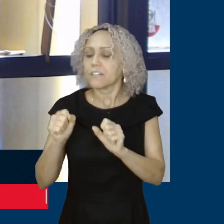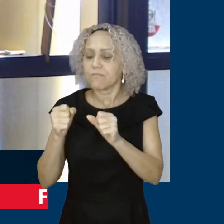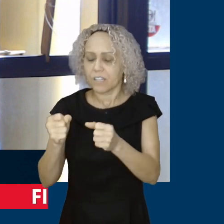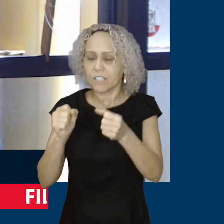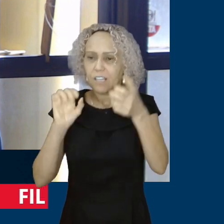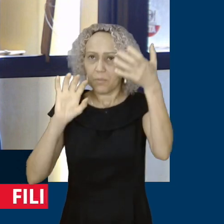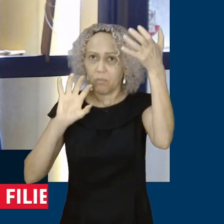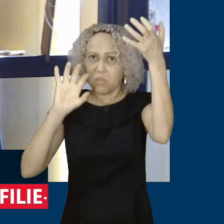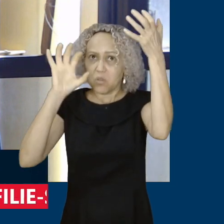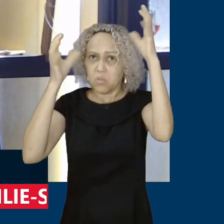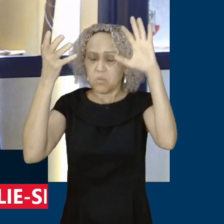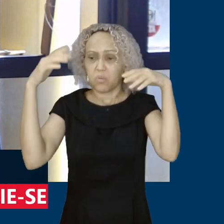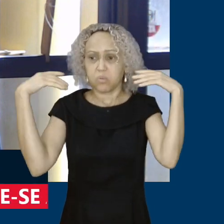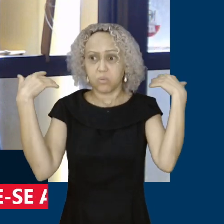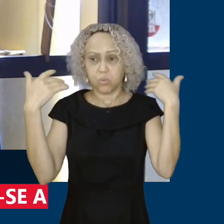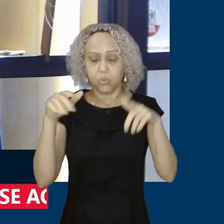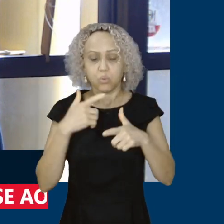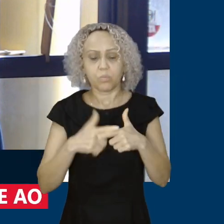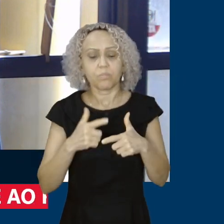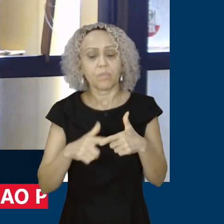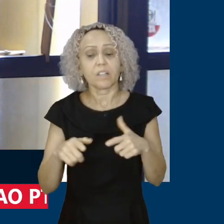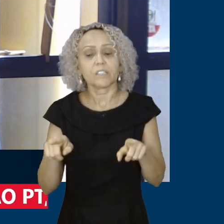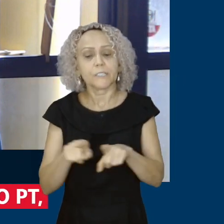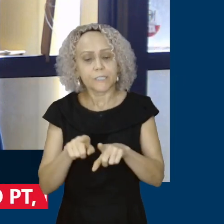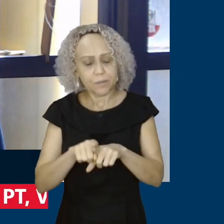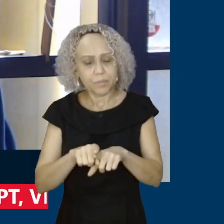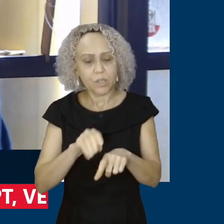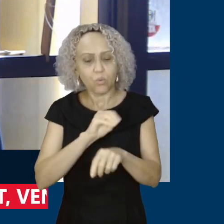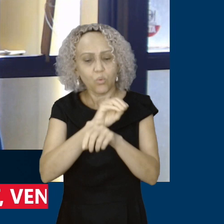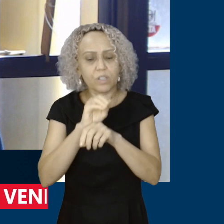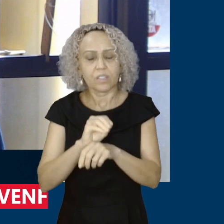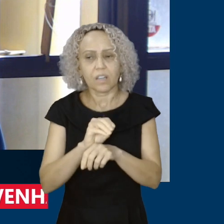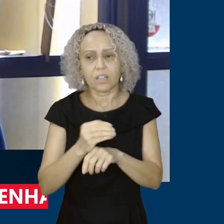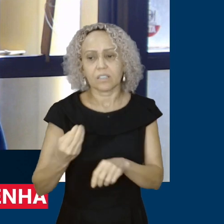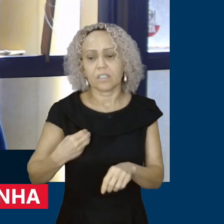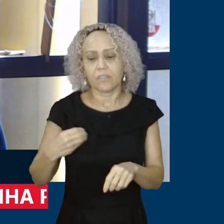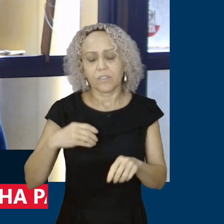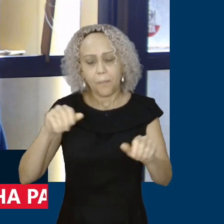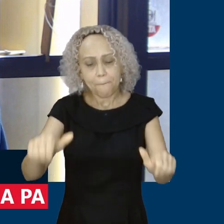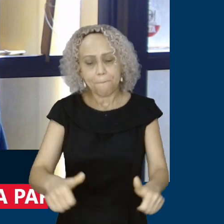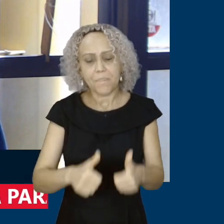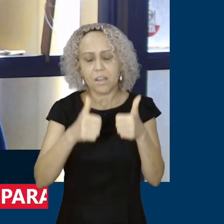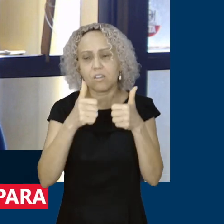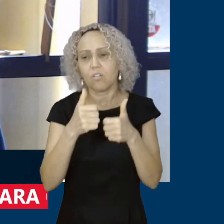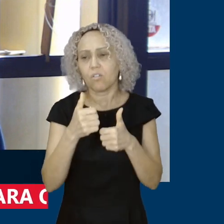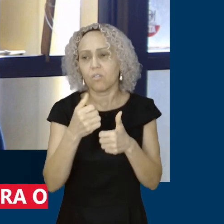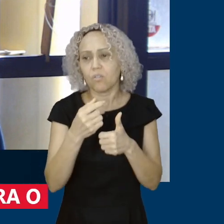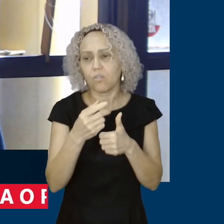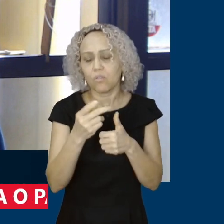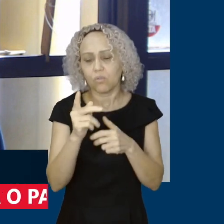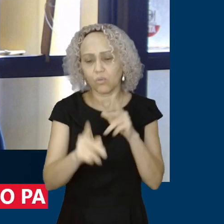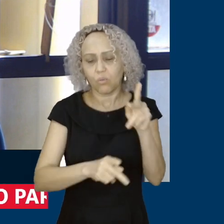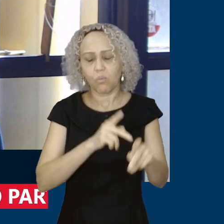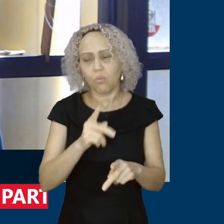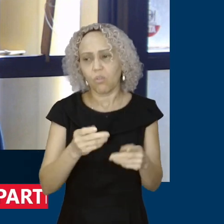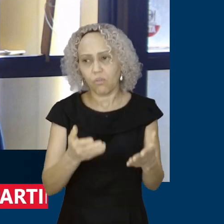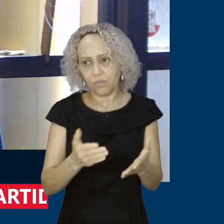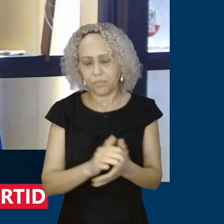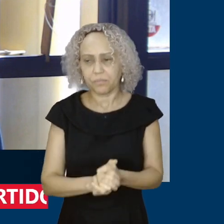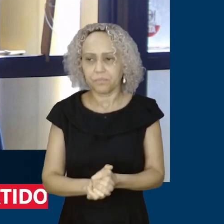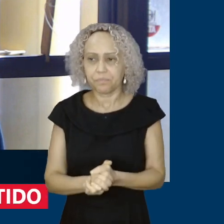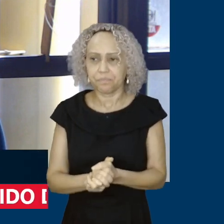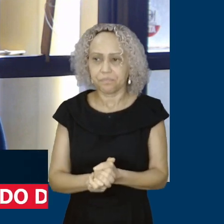tempo, enfrentar a crise climática. Então, o Brasil, por exemplo, não tem todos os recursos necessários para poder enfrentar